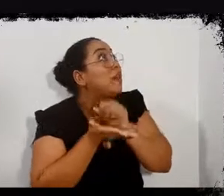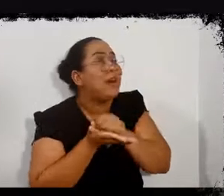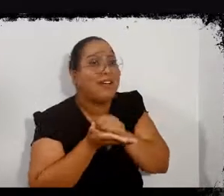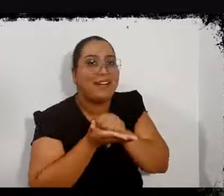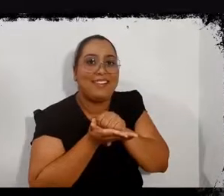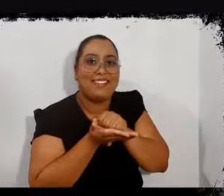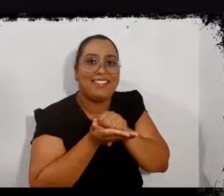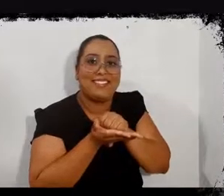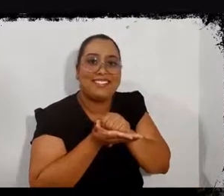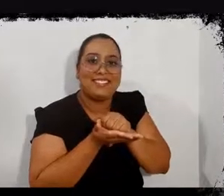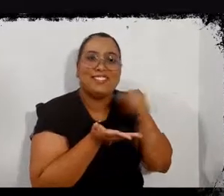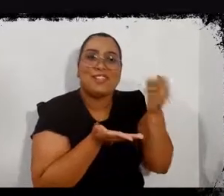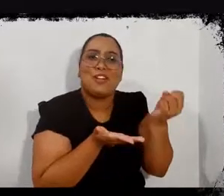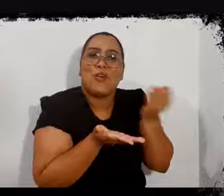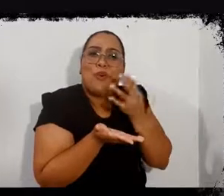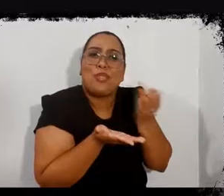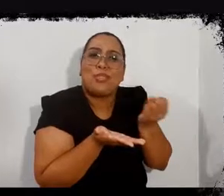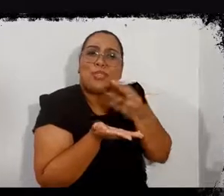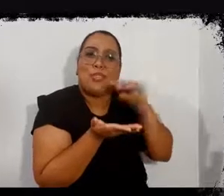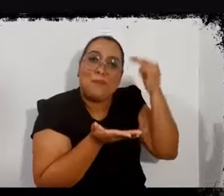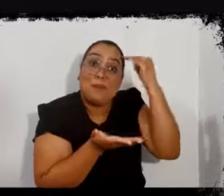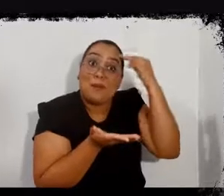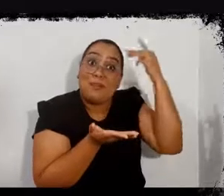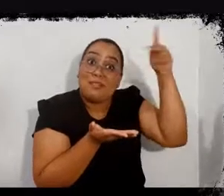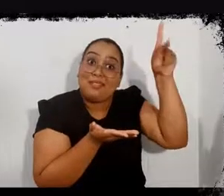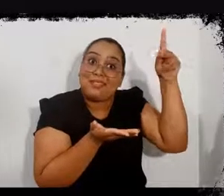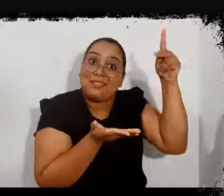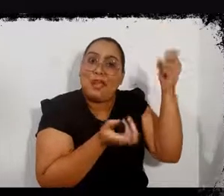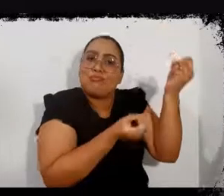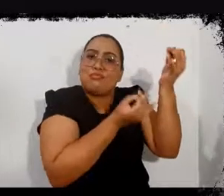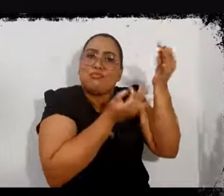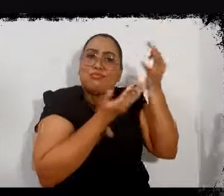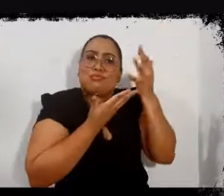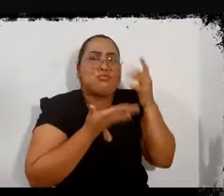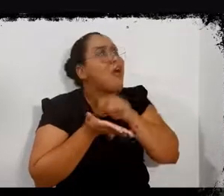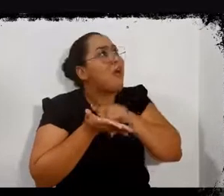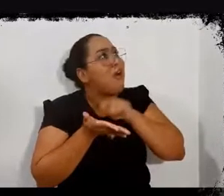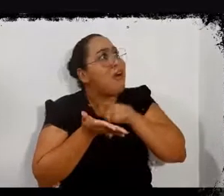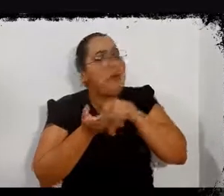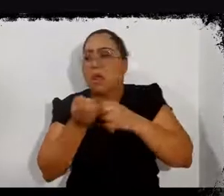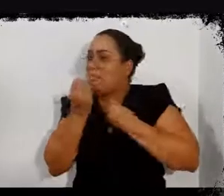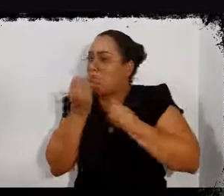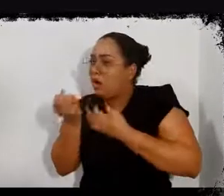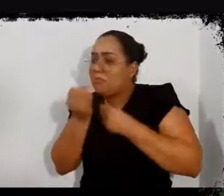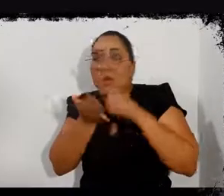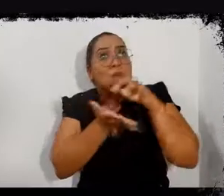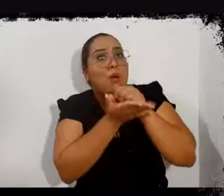Diante de um gigantesco acervo de antigas narrativas,